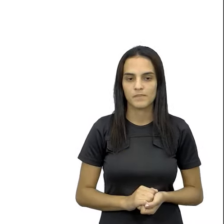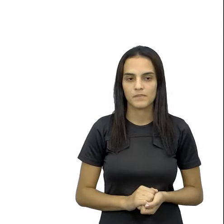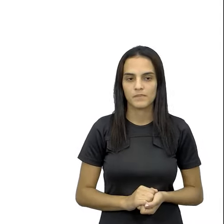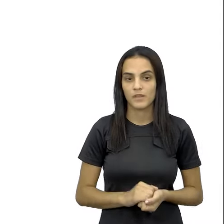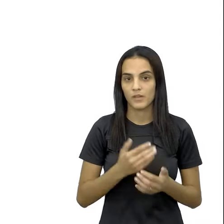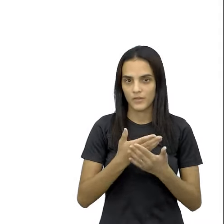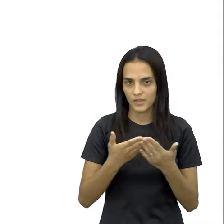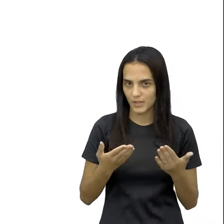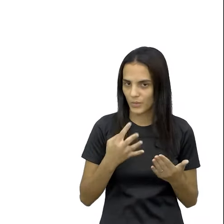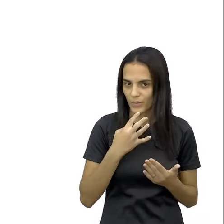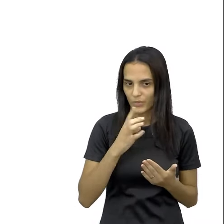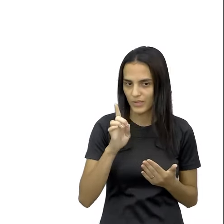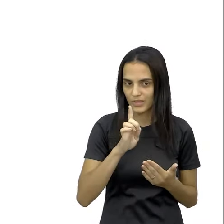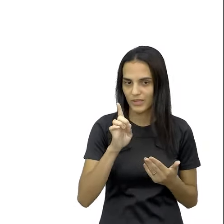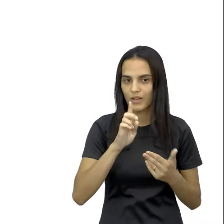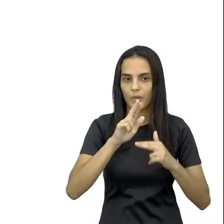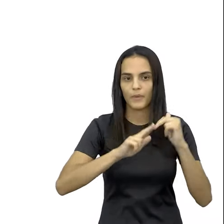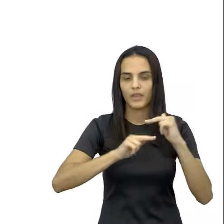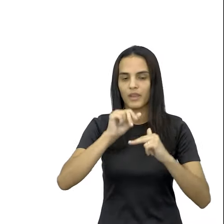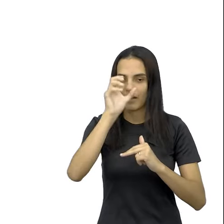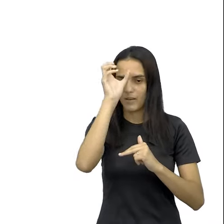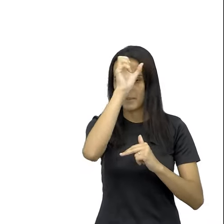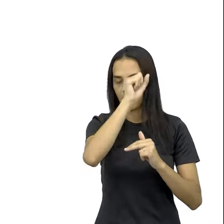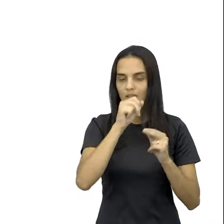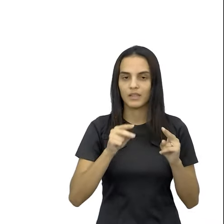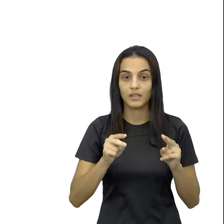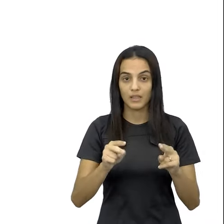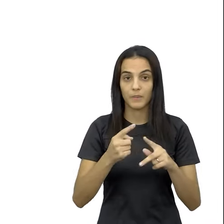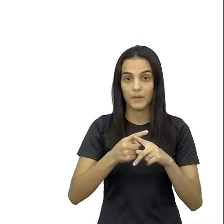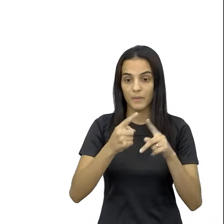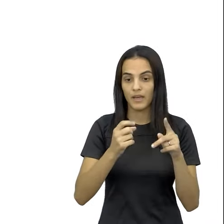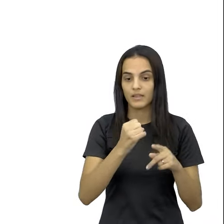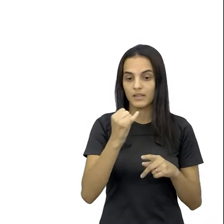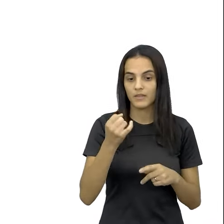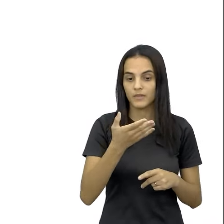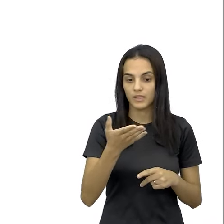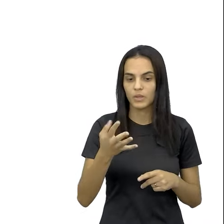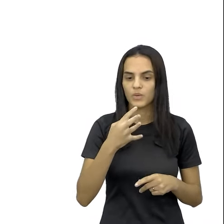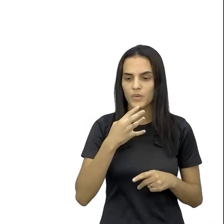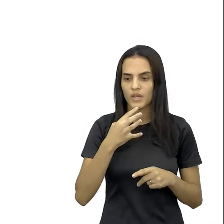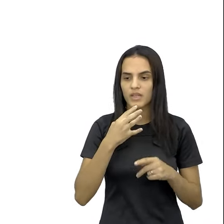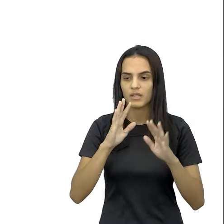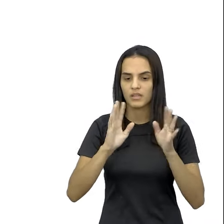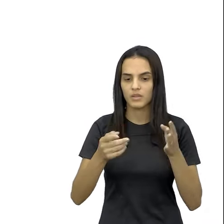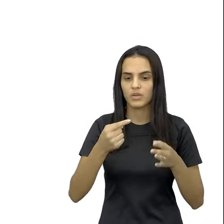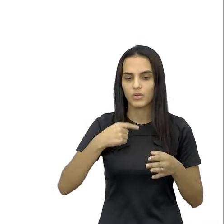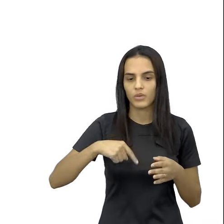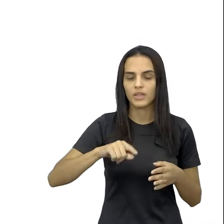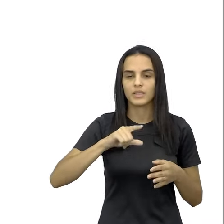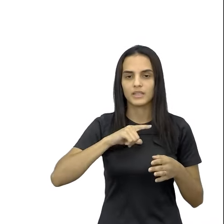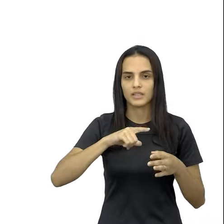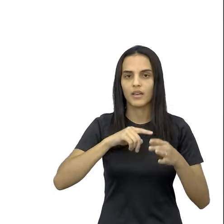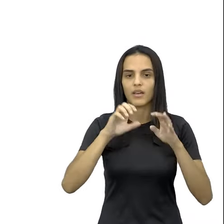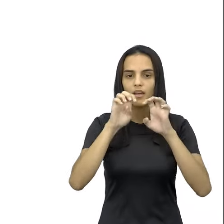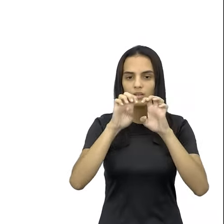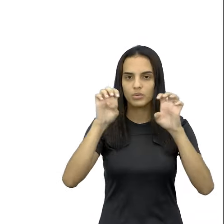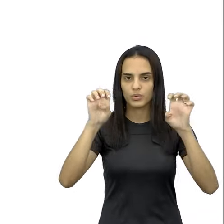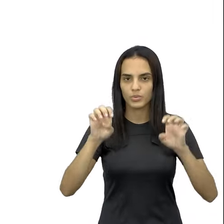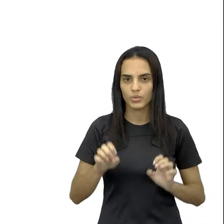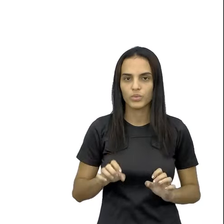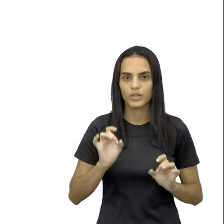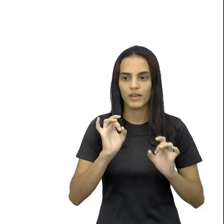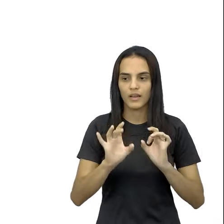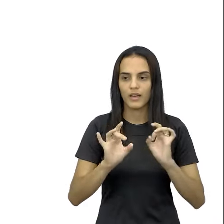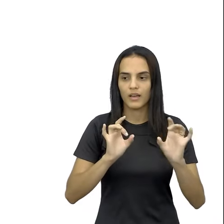para quem não conhece o material Aprender Sempre, mas para quem já conhece também, né, a gente tem aquela estrutura que tem em